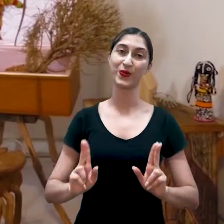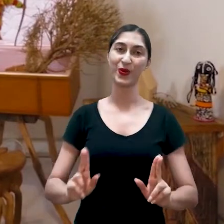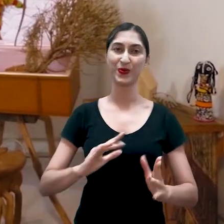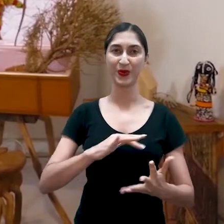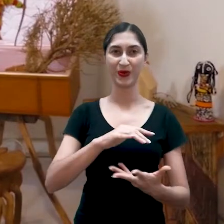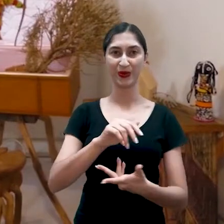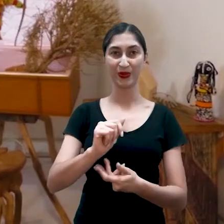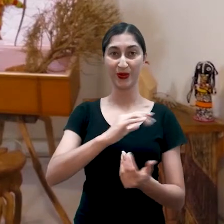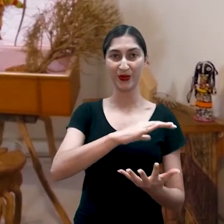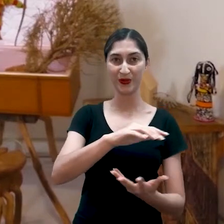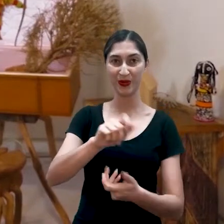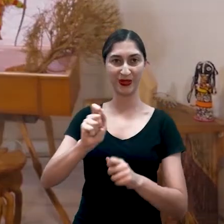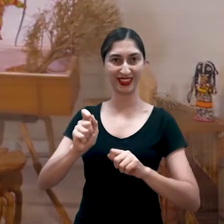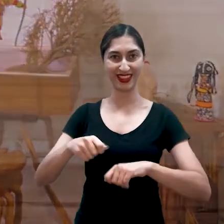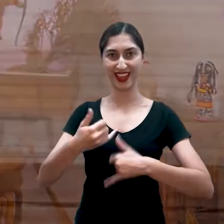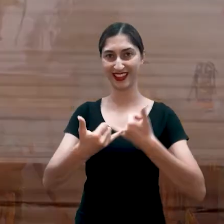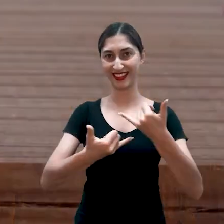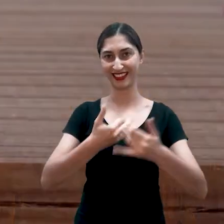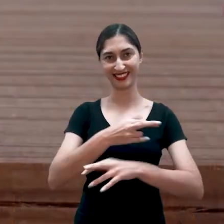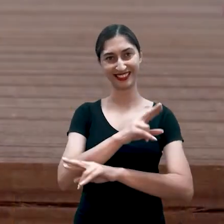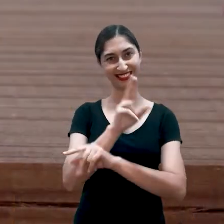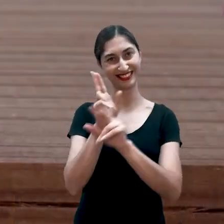brinquedo.